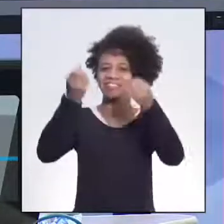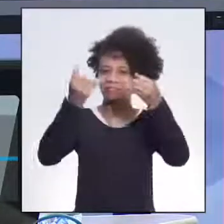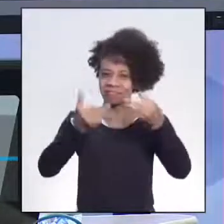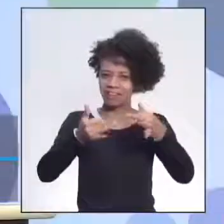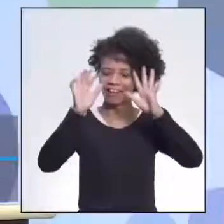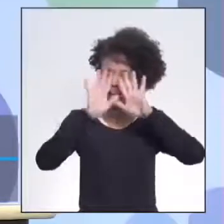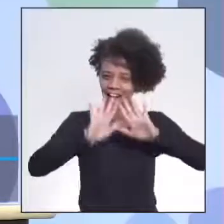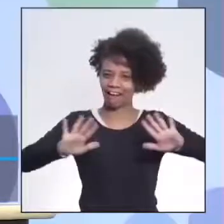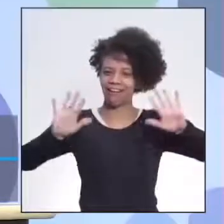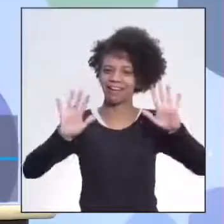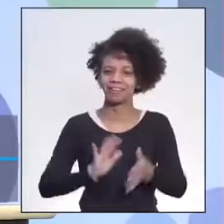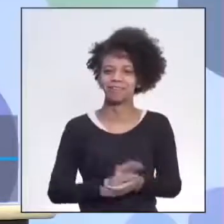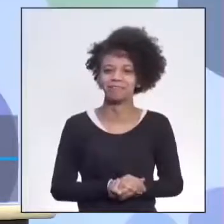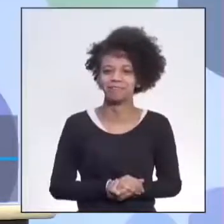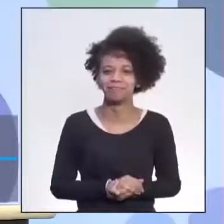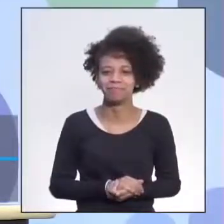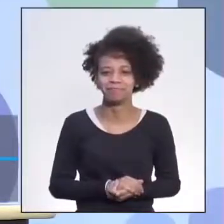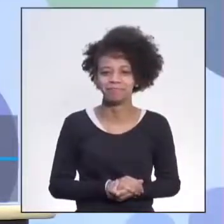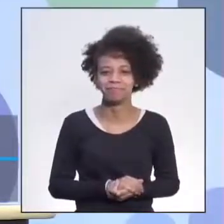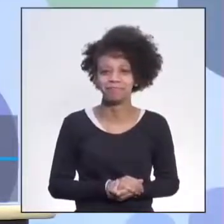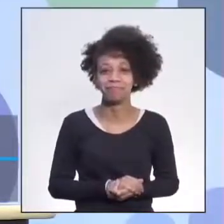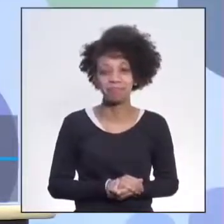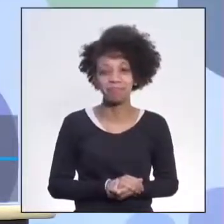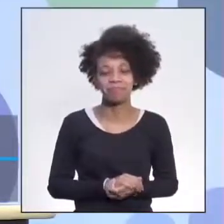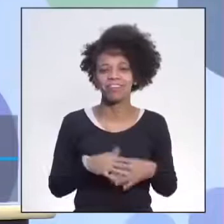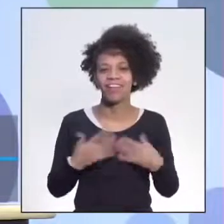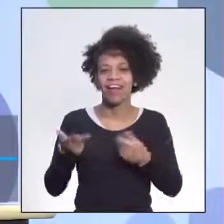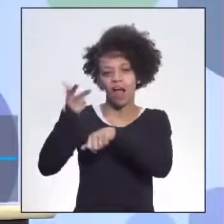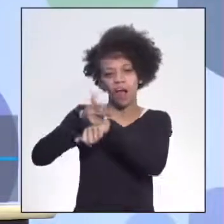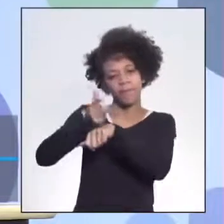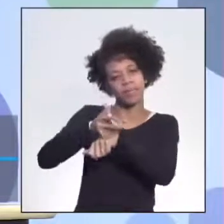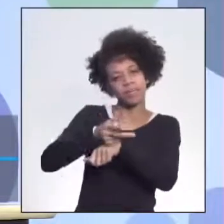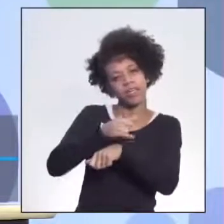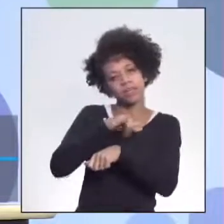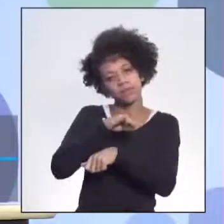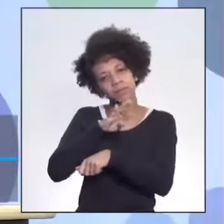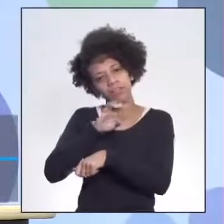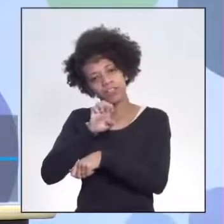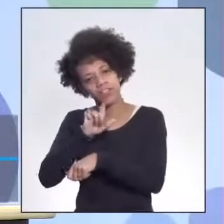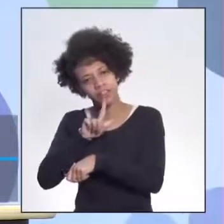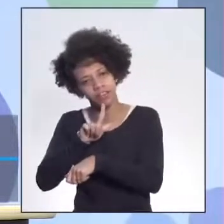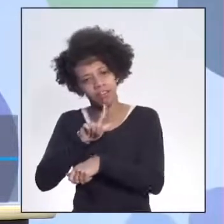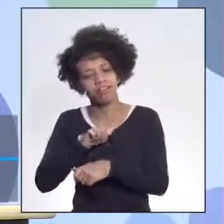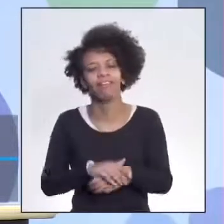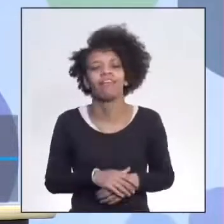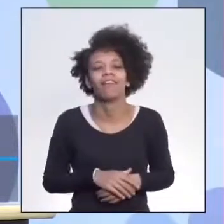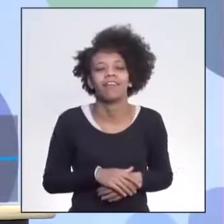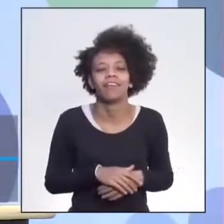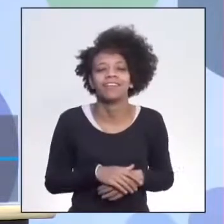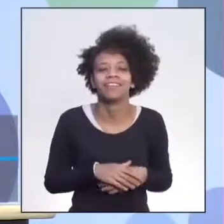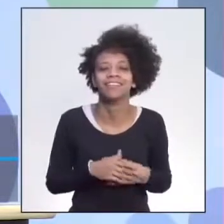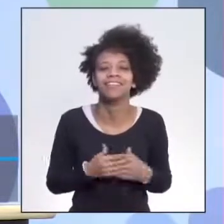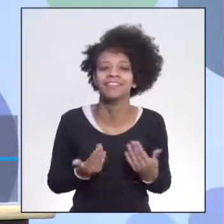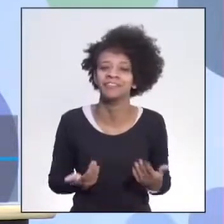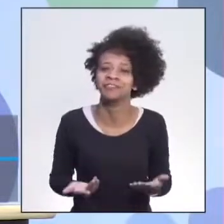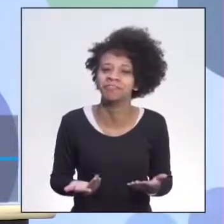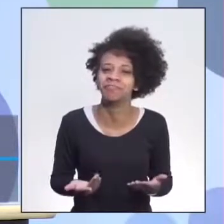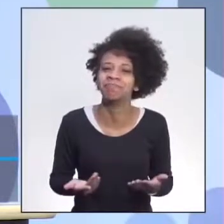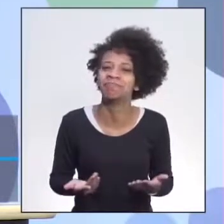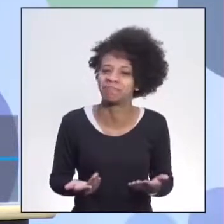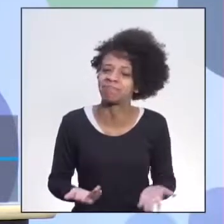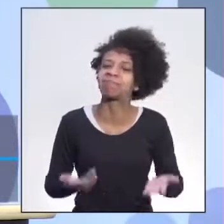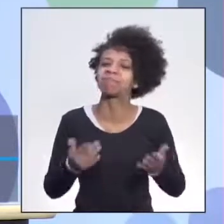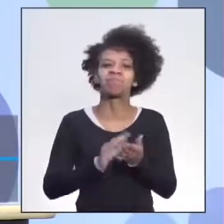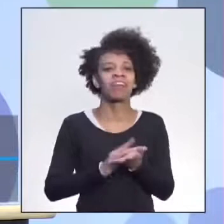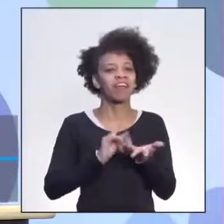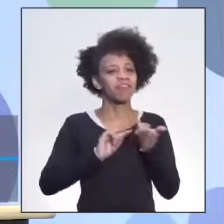mesmo, professora. Acompanhem conosco, é um vídeo do IBGE, né? Vocês já perceberam quanto a gente usa materiais do